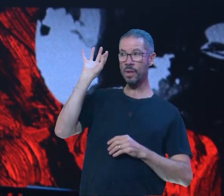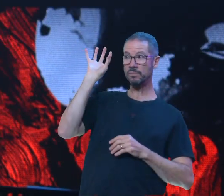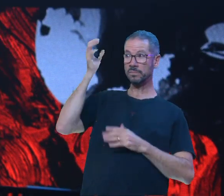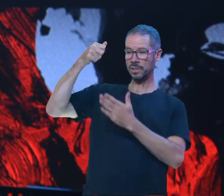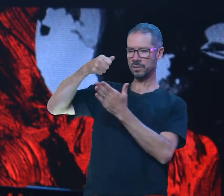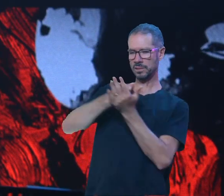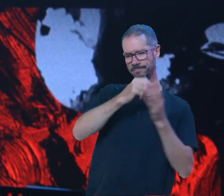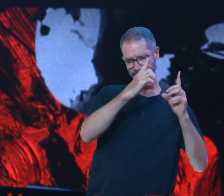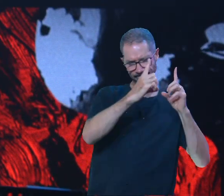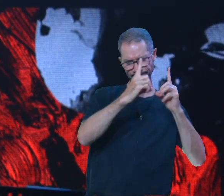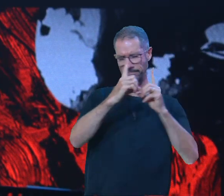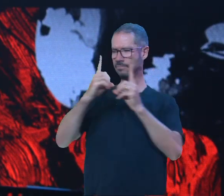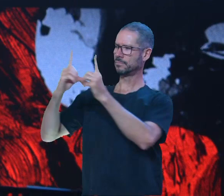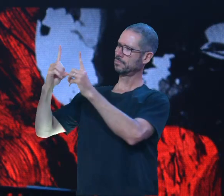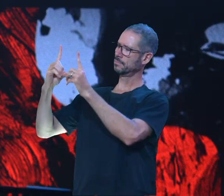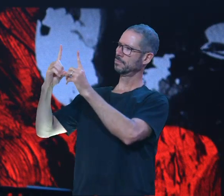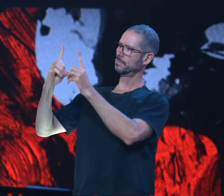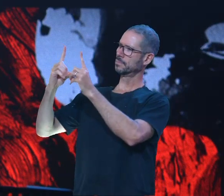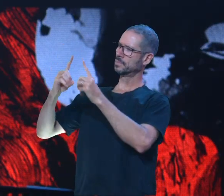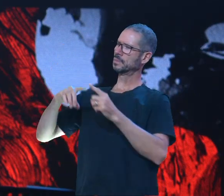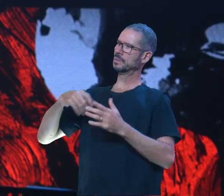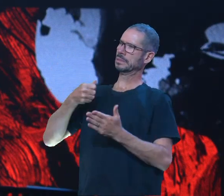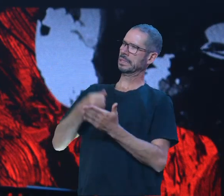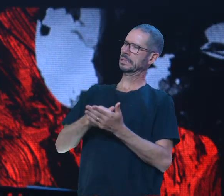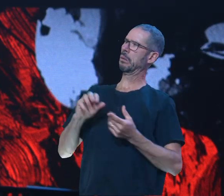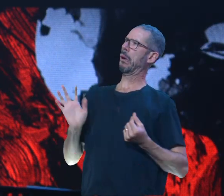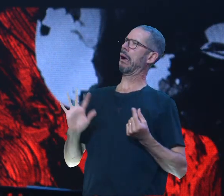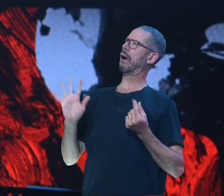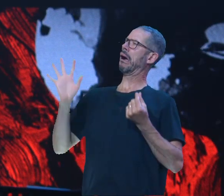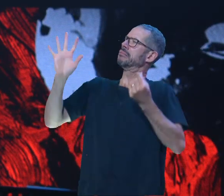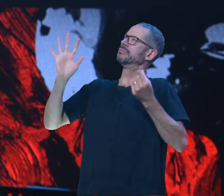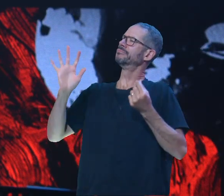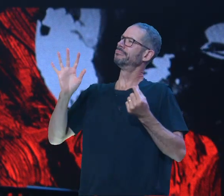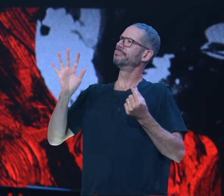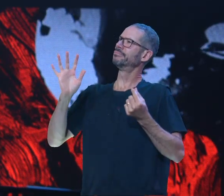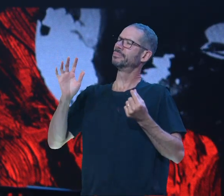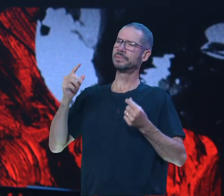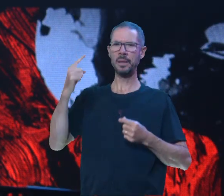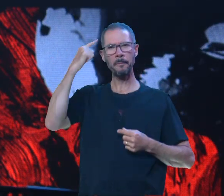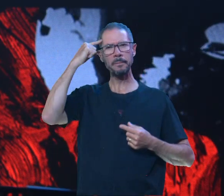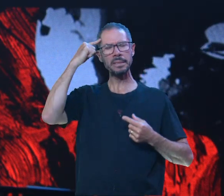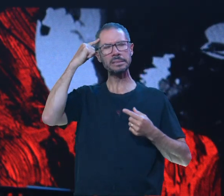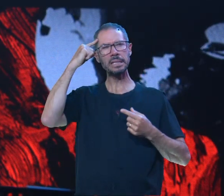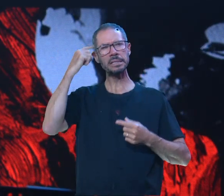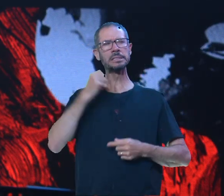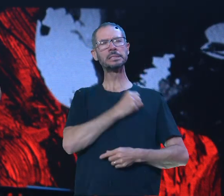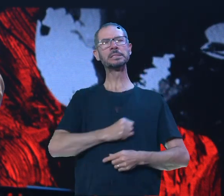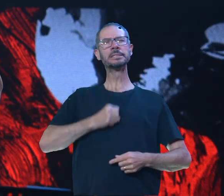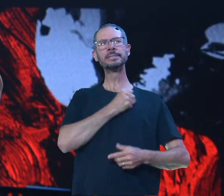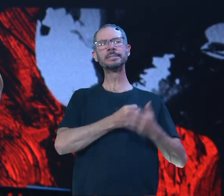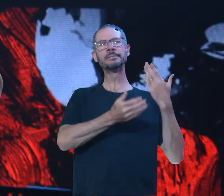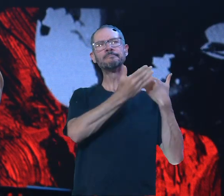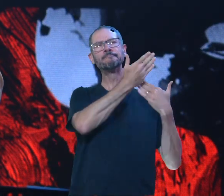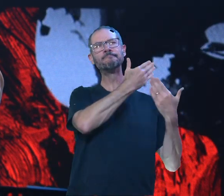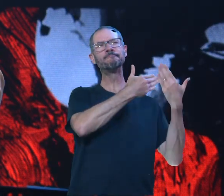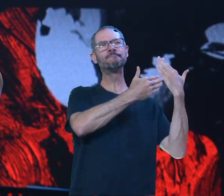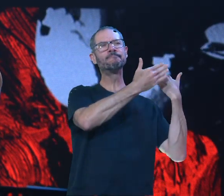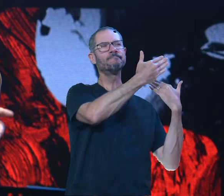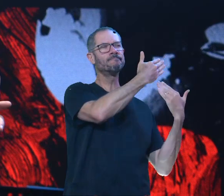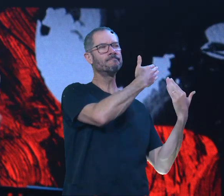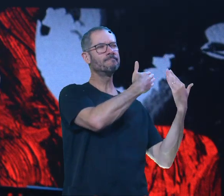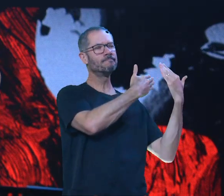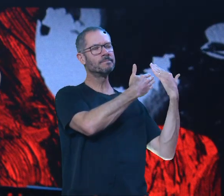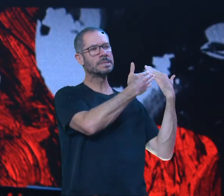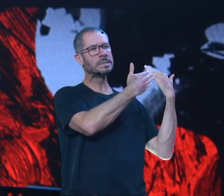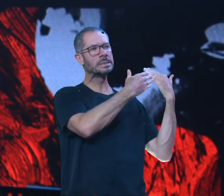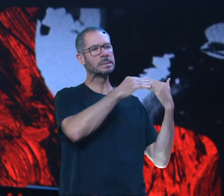do discipulado, a esse preço pago, não dá para olhar para trás. Se olha para trás,